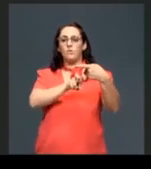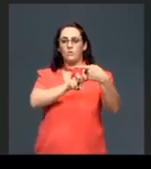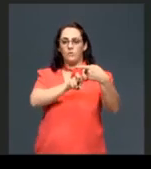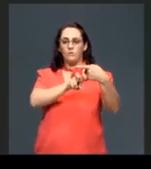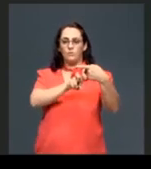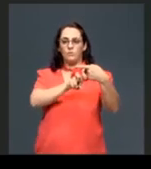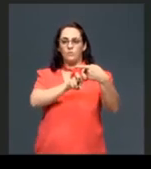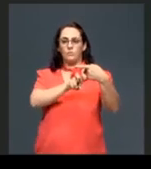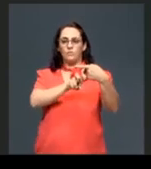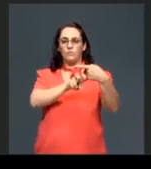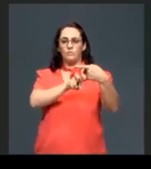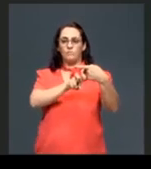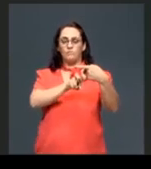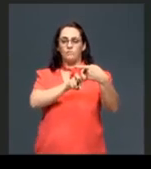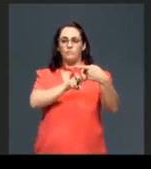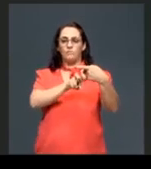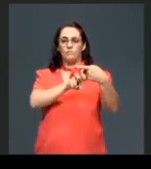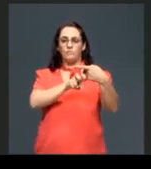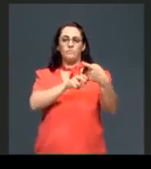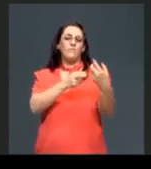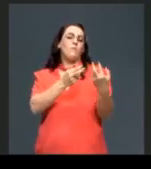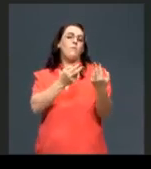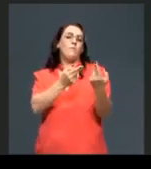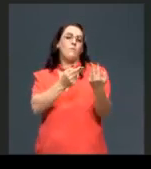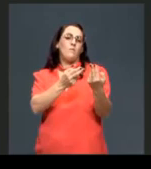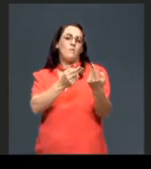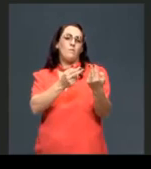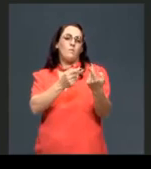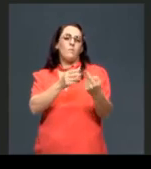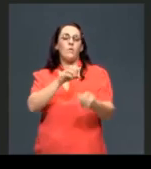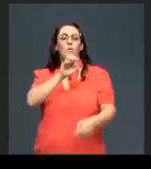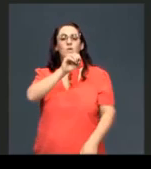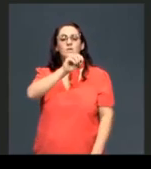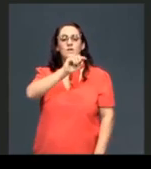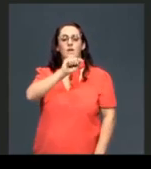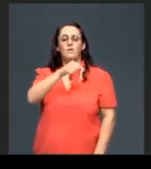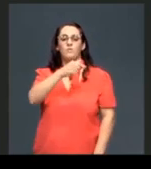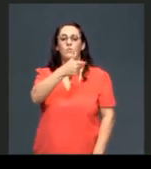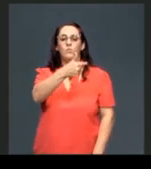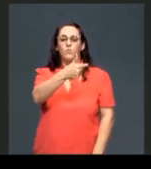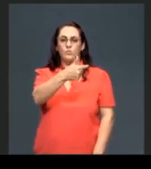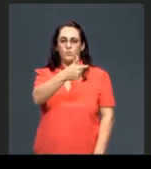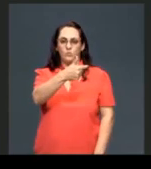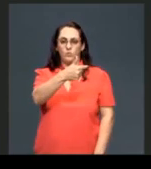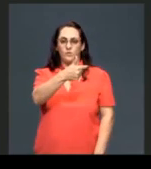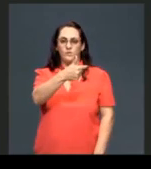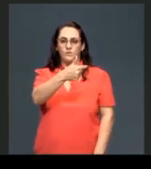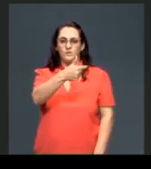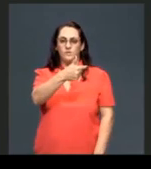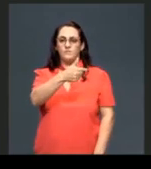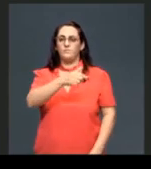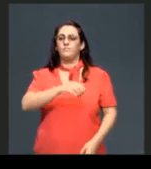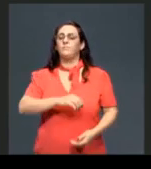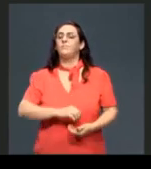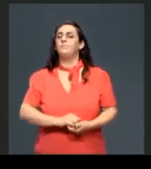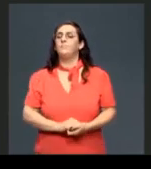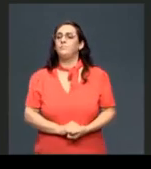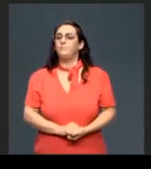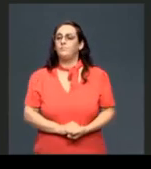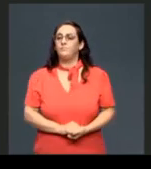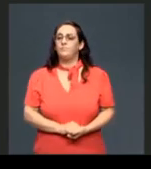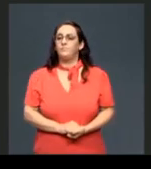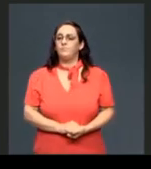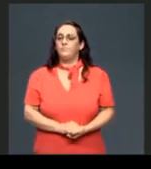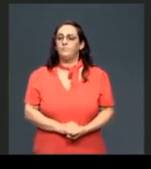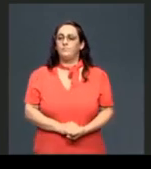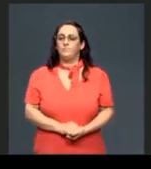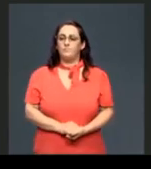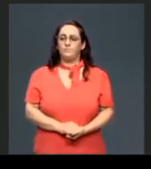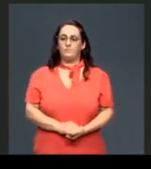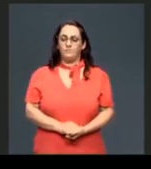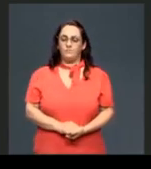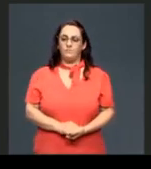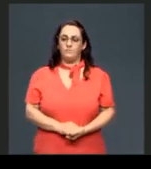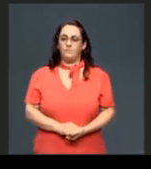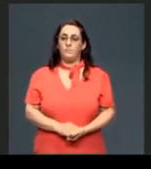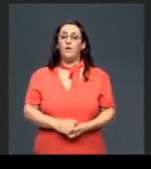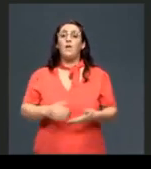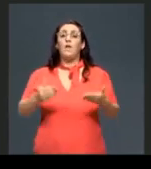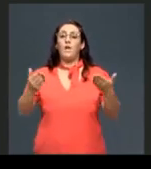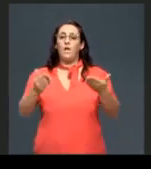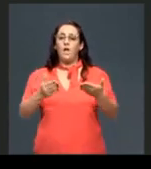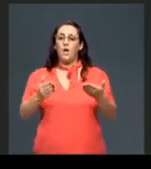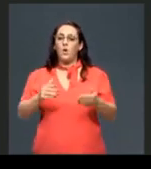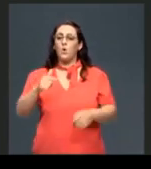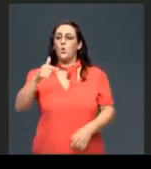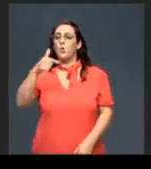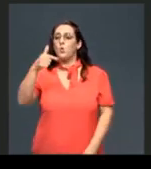1/5 é igual... a 0,2 ou 2 décimos, né? E 2 sétimos,